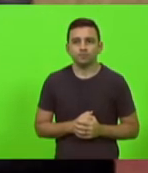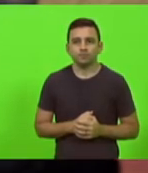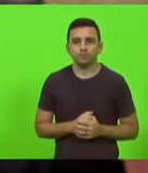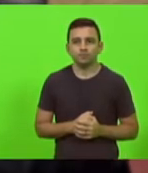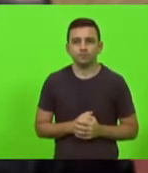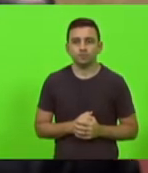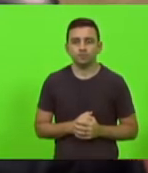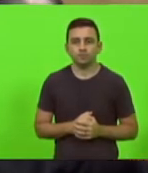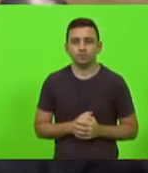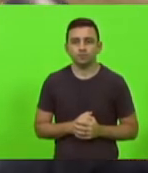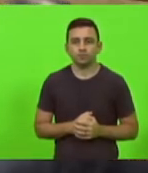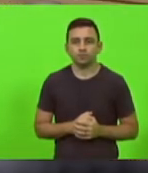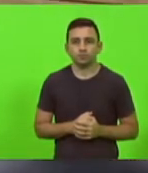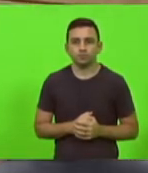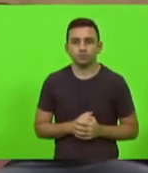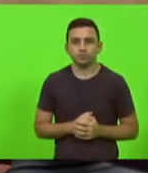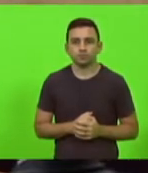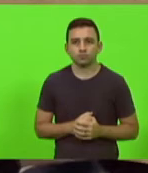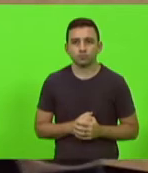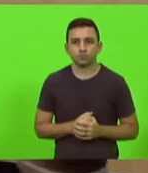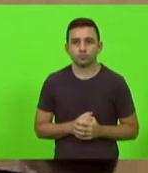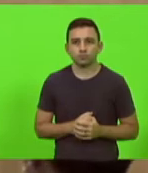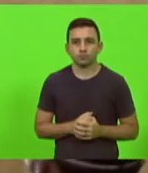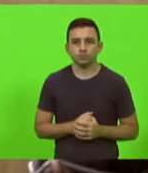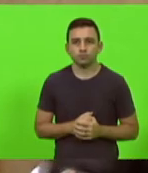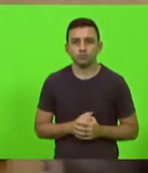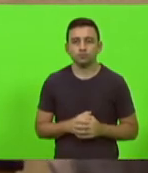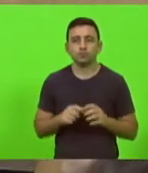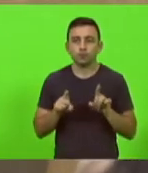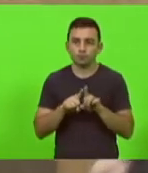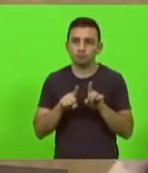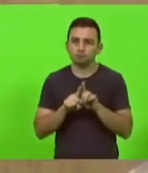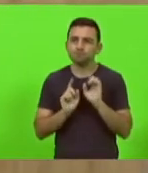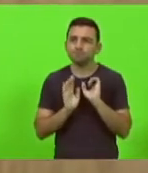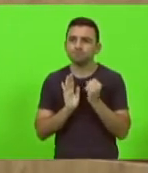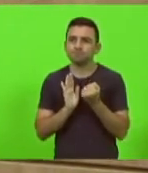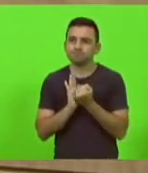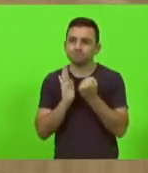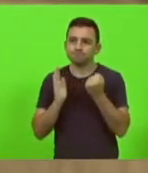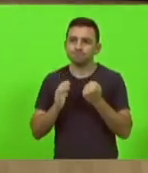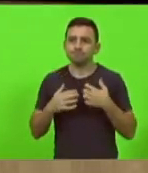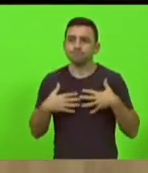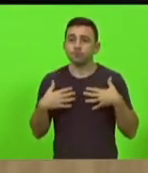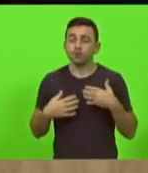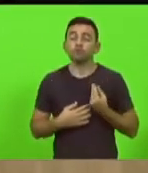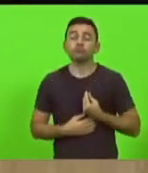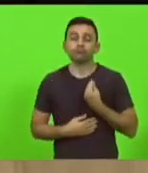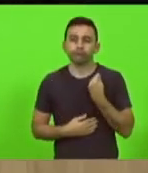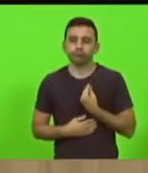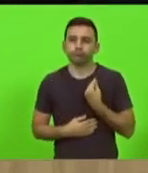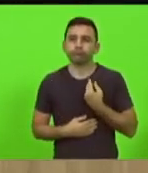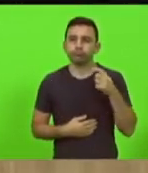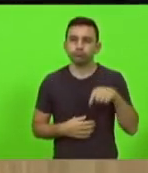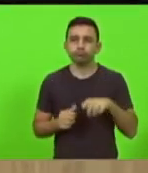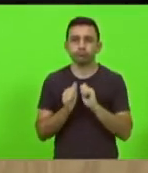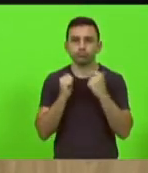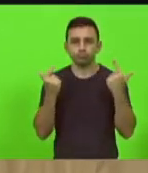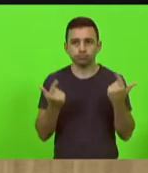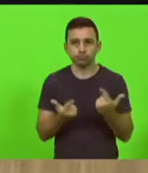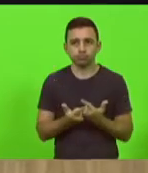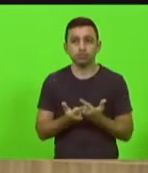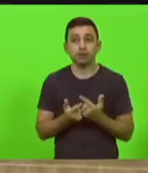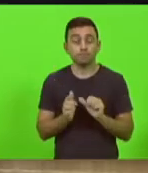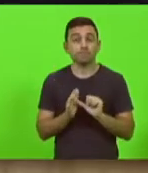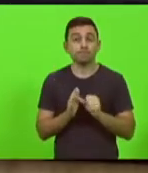Tenho também a honra de registrar a presença nesta casa da